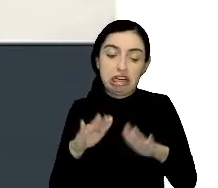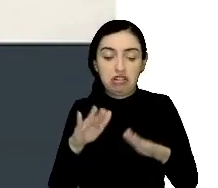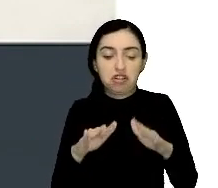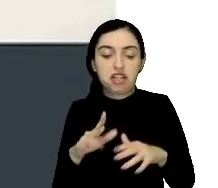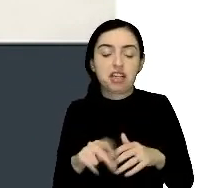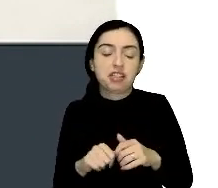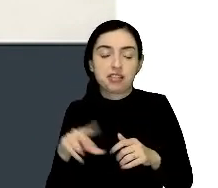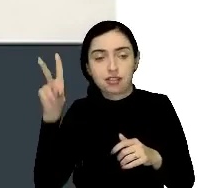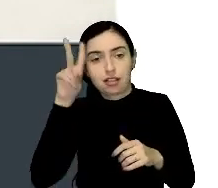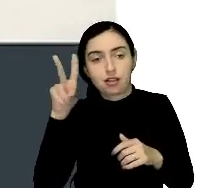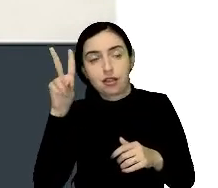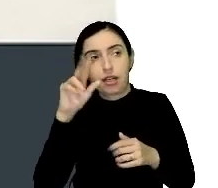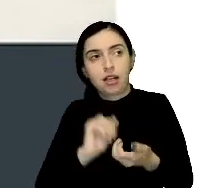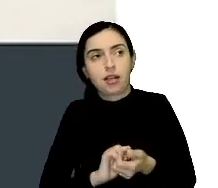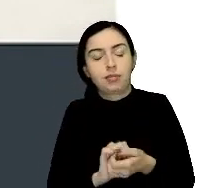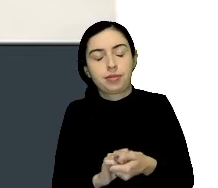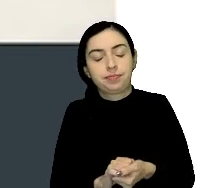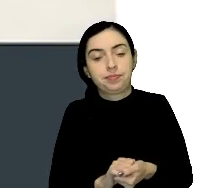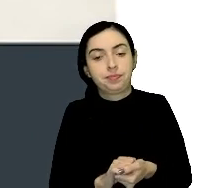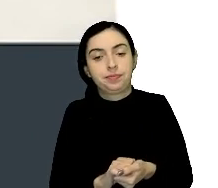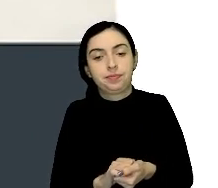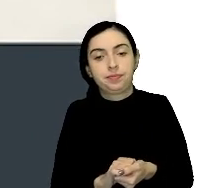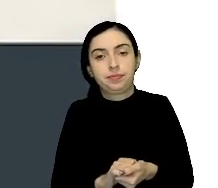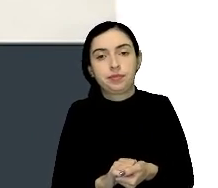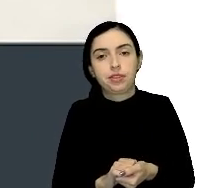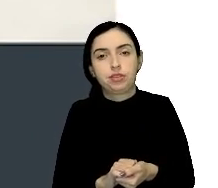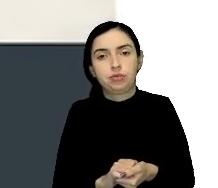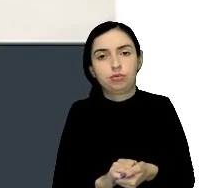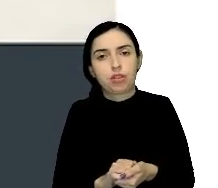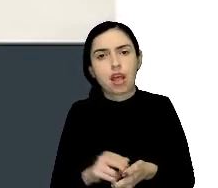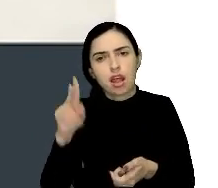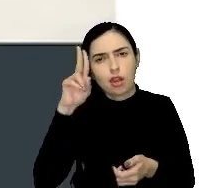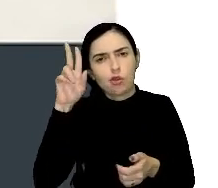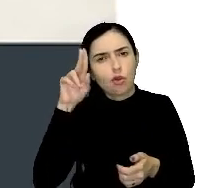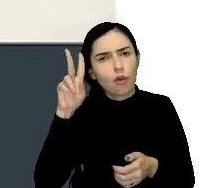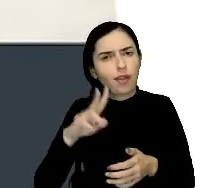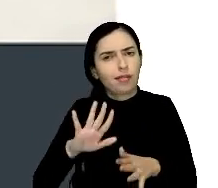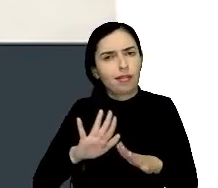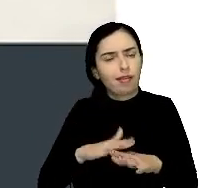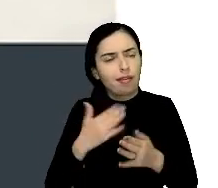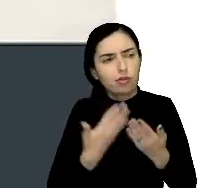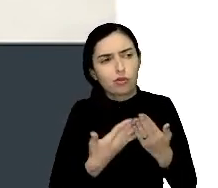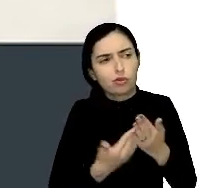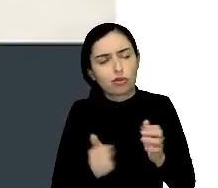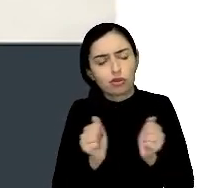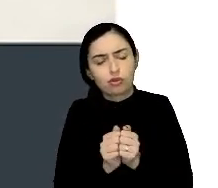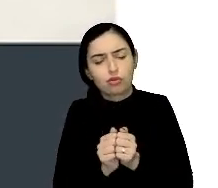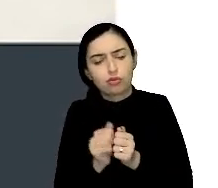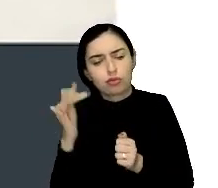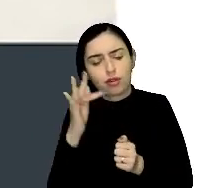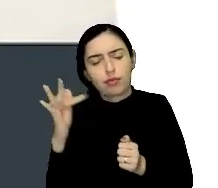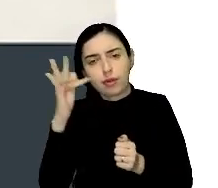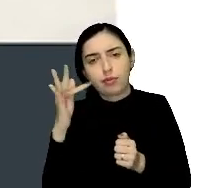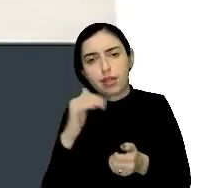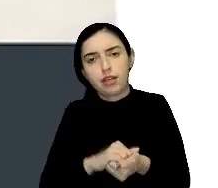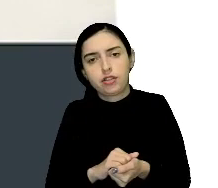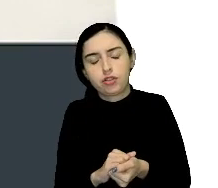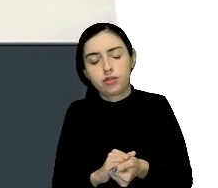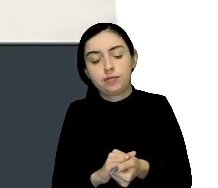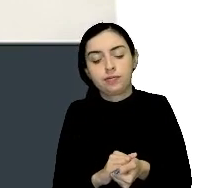do Tostines. Né? Que a gente foi contemporâneo de faculdade. Né? E,